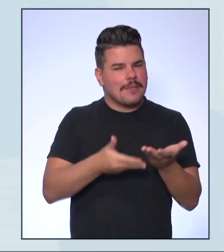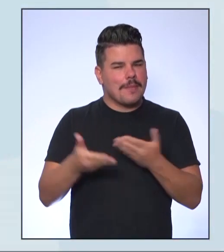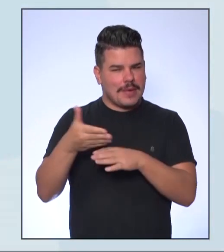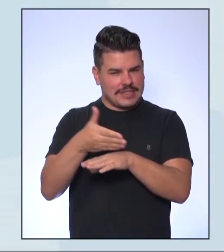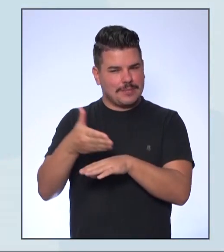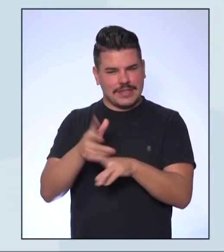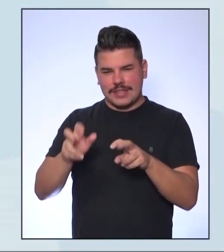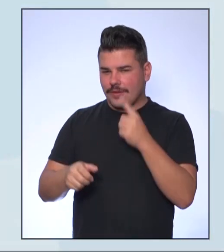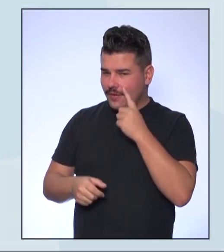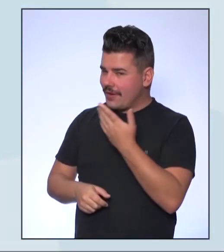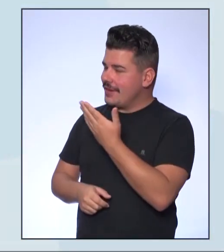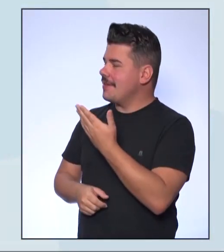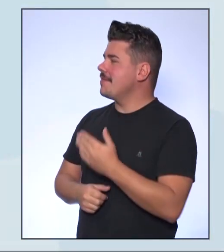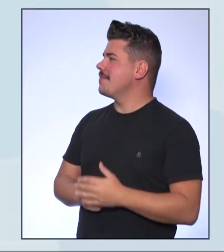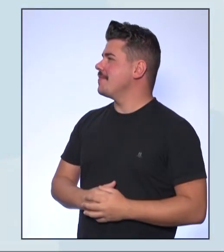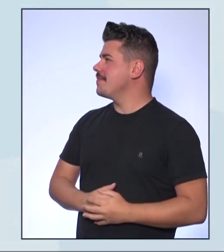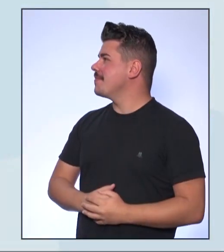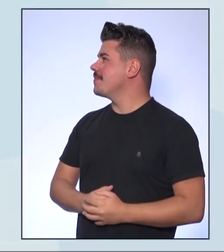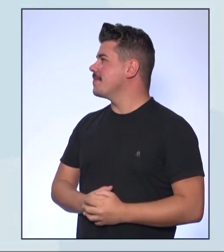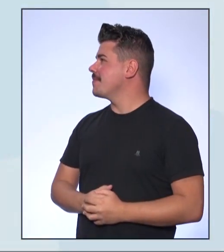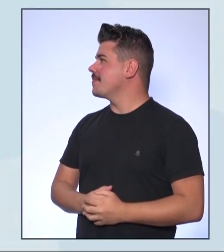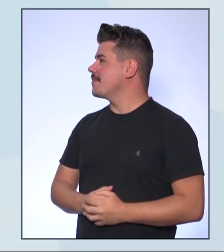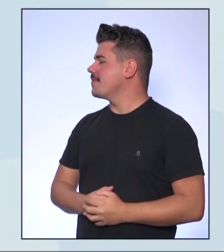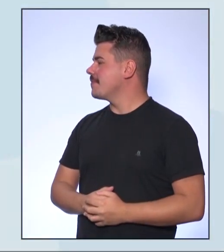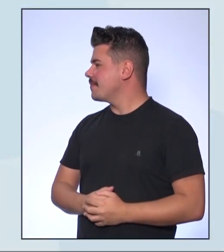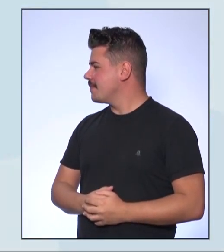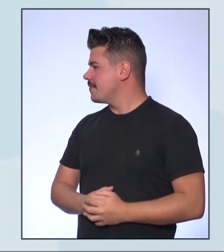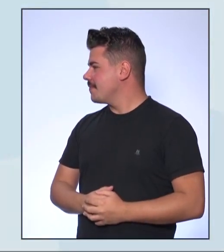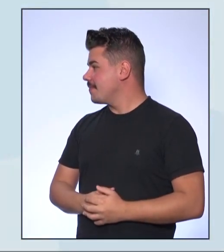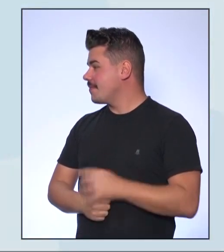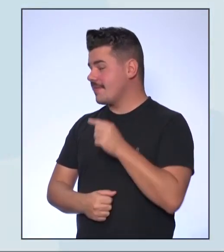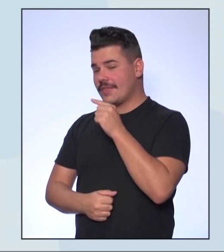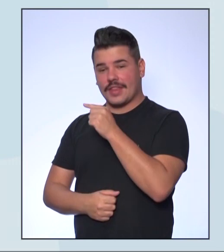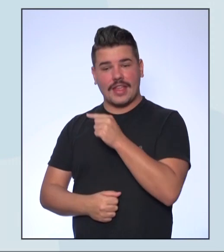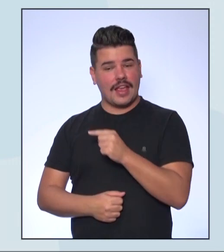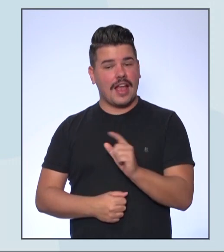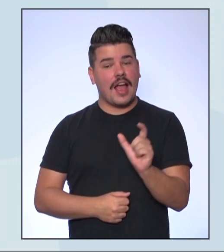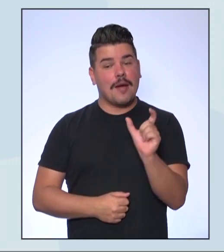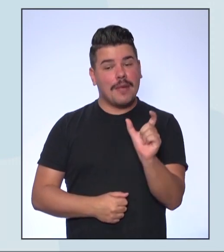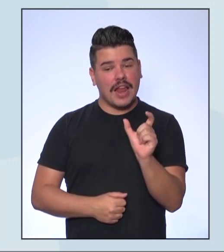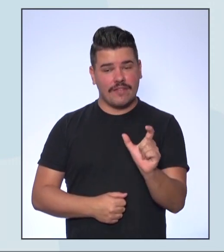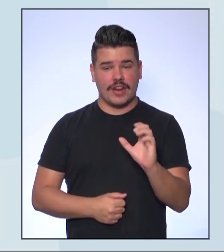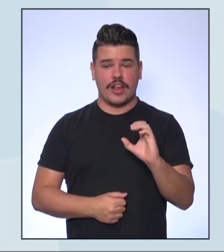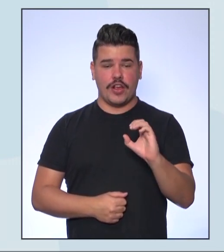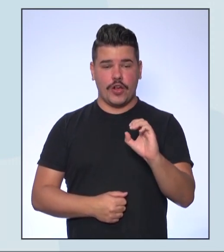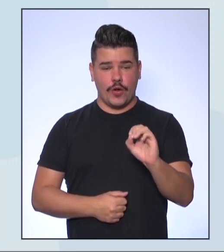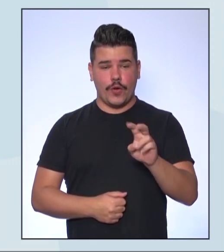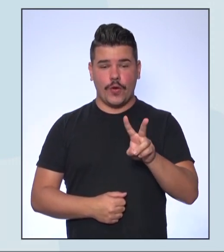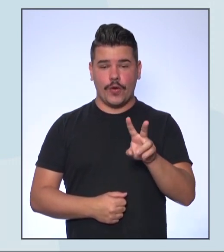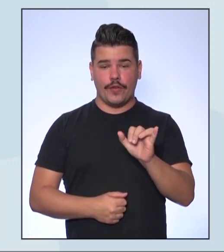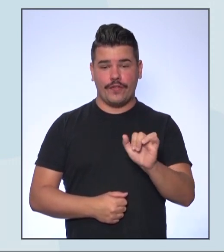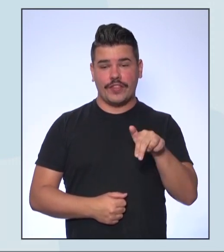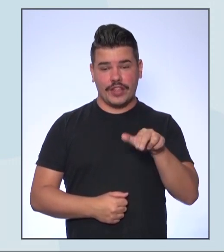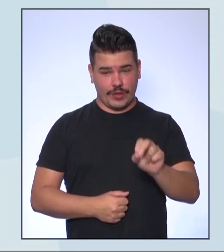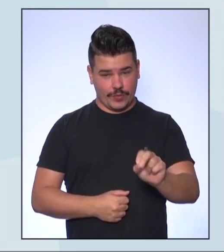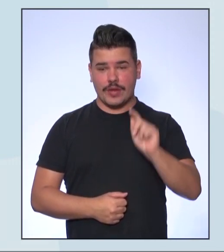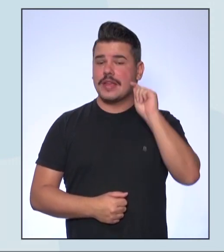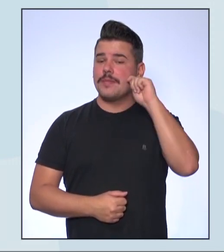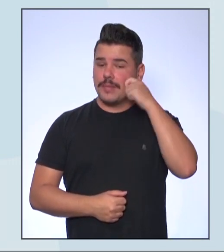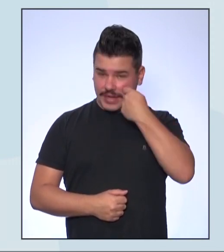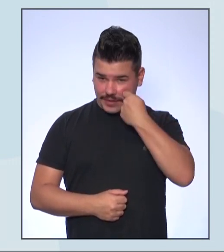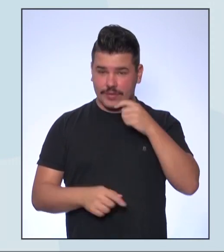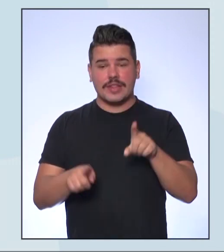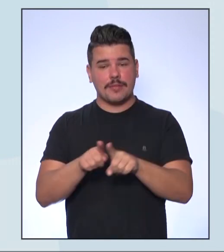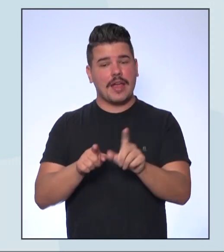Então, olha lá. Tem a palavra ovino, escrita em preto, a